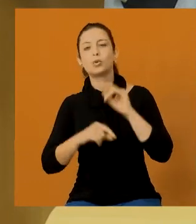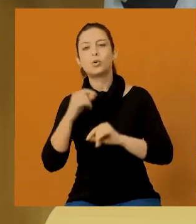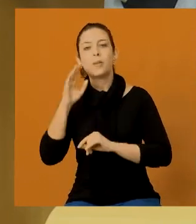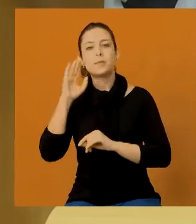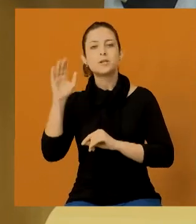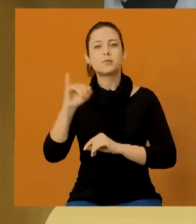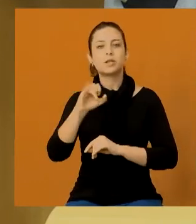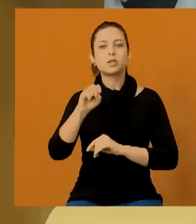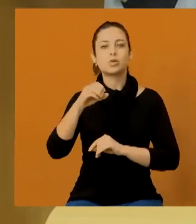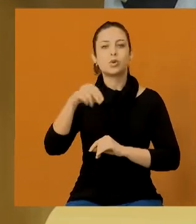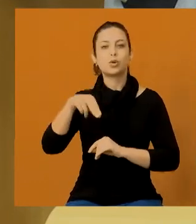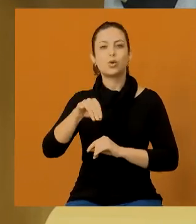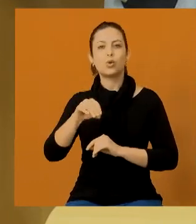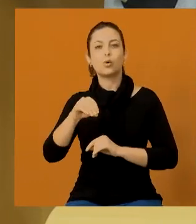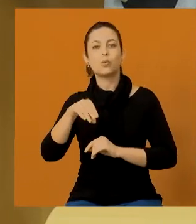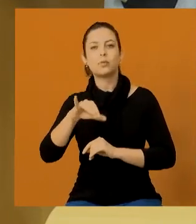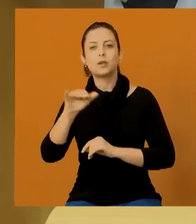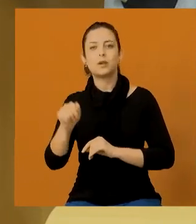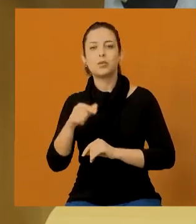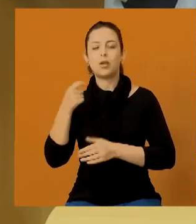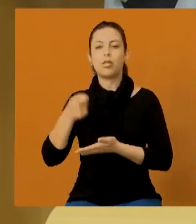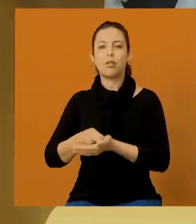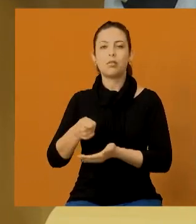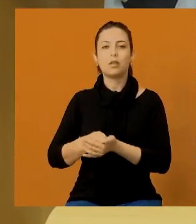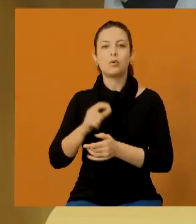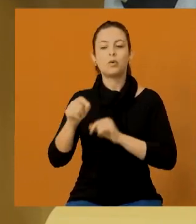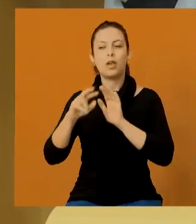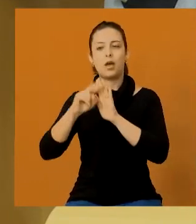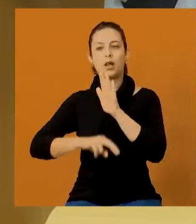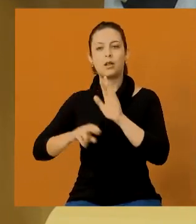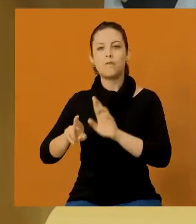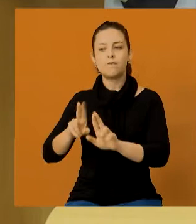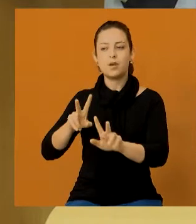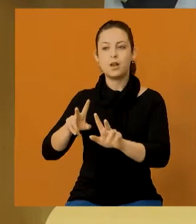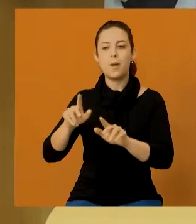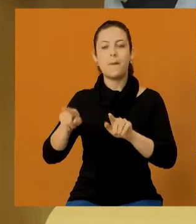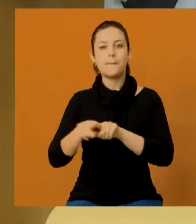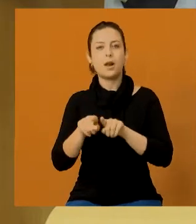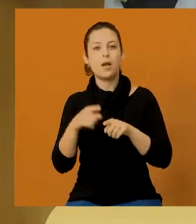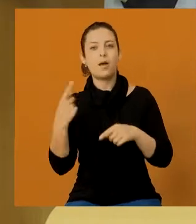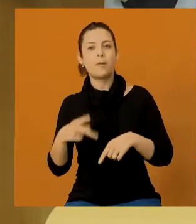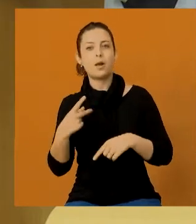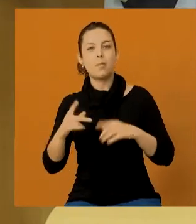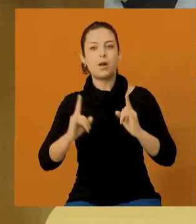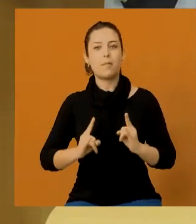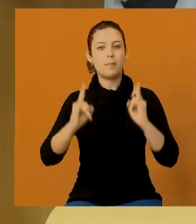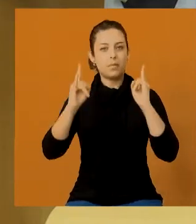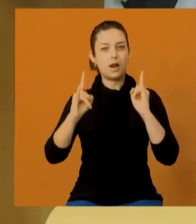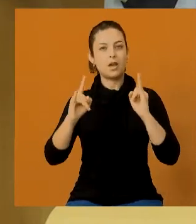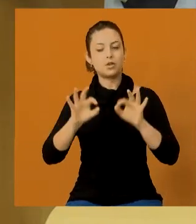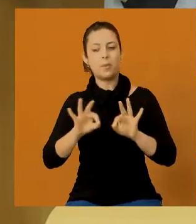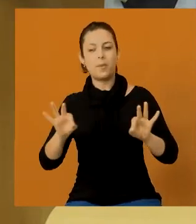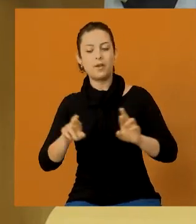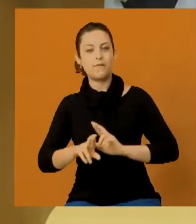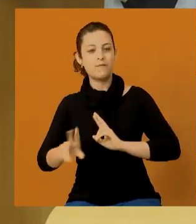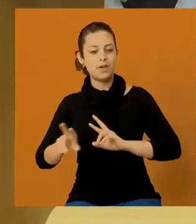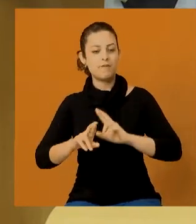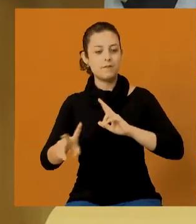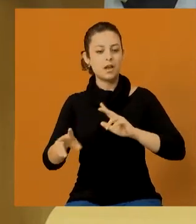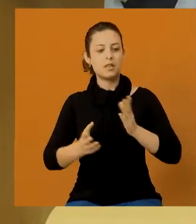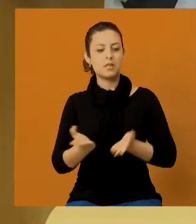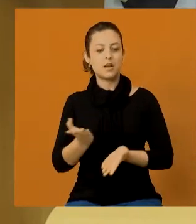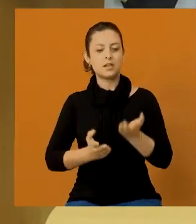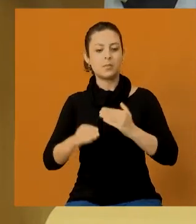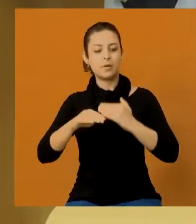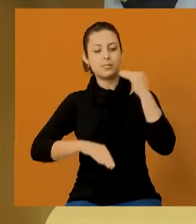princípio da isonomia, uma vez que determina regramento diferente para prédios comerciais, com metragem diferente,